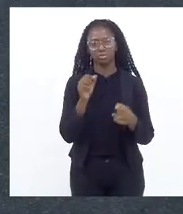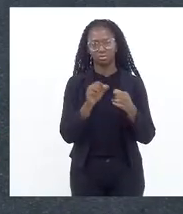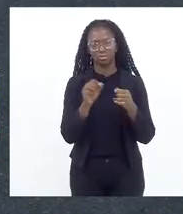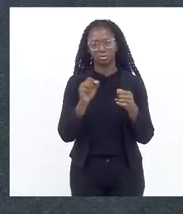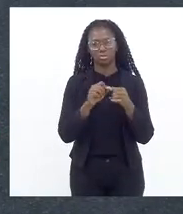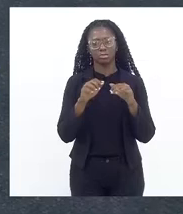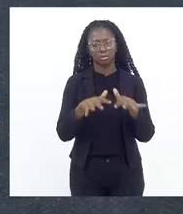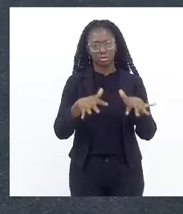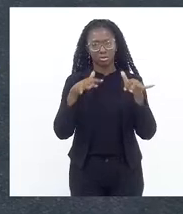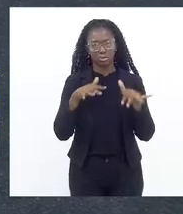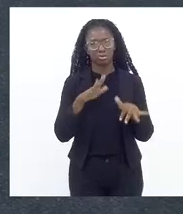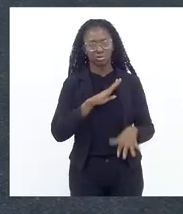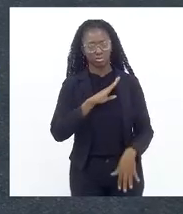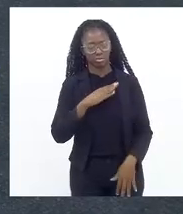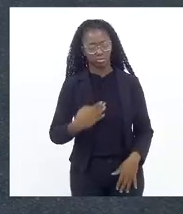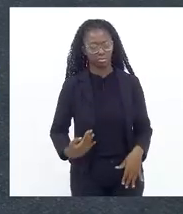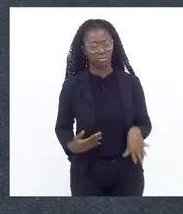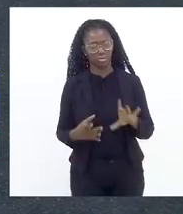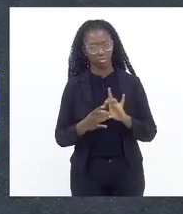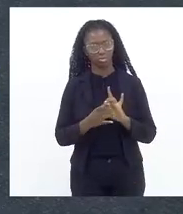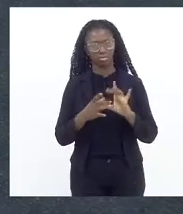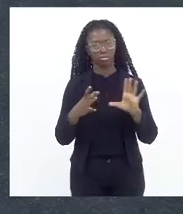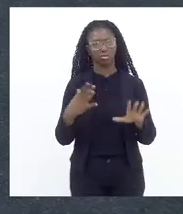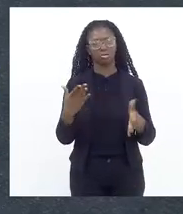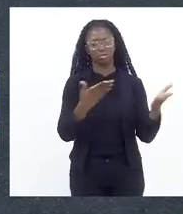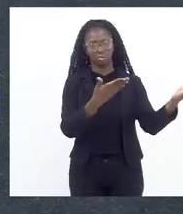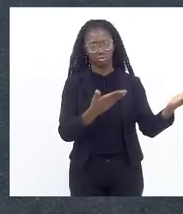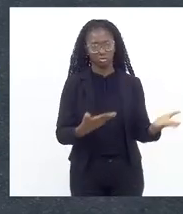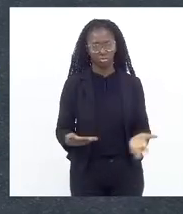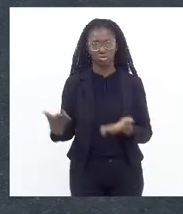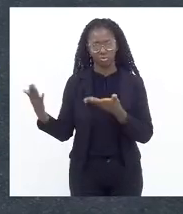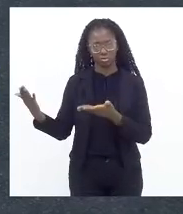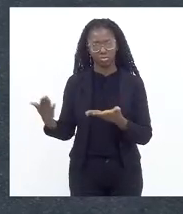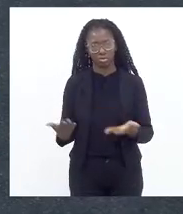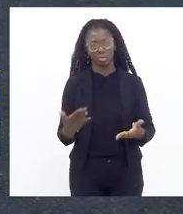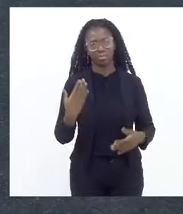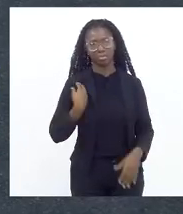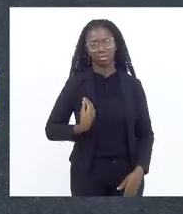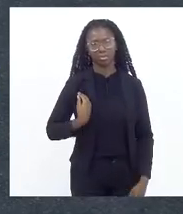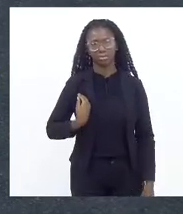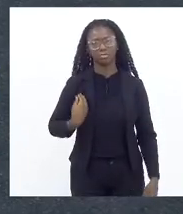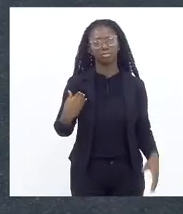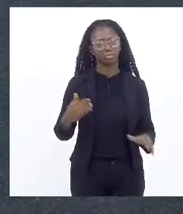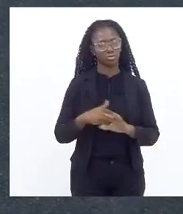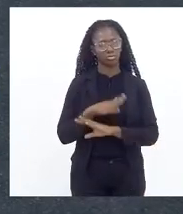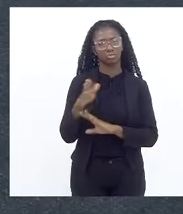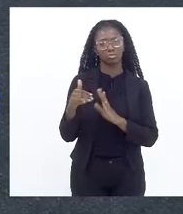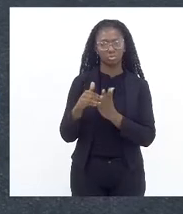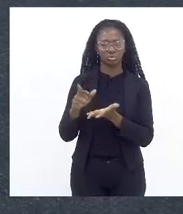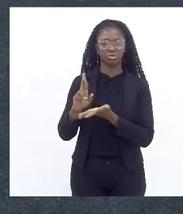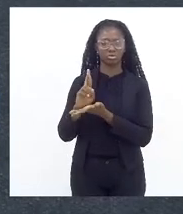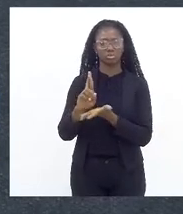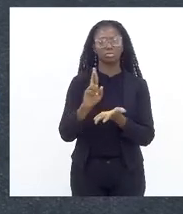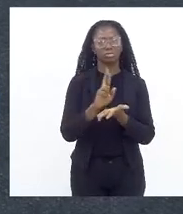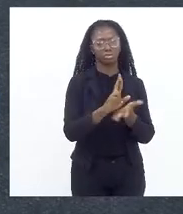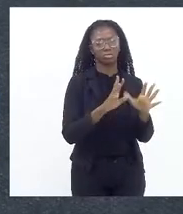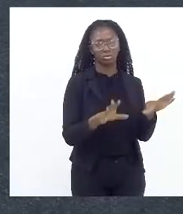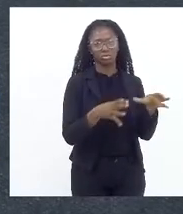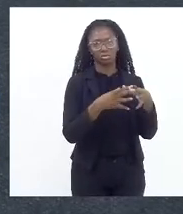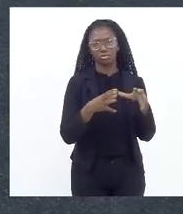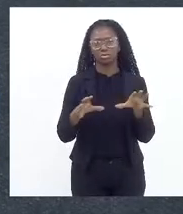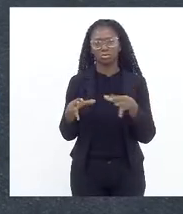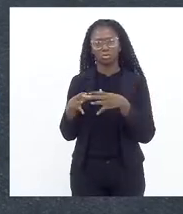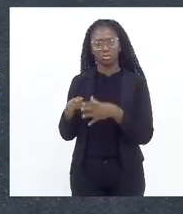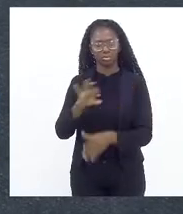esta audiência pública e que serão convidados para participar todas as representações classistas